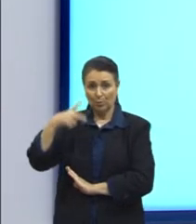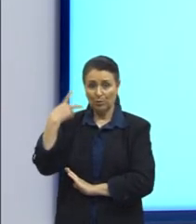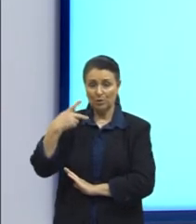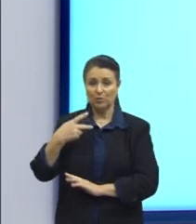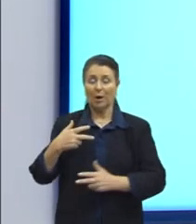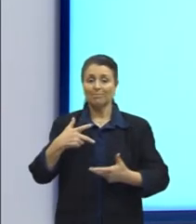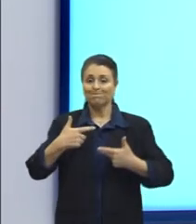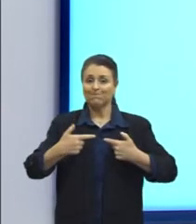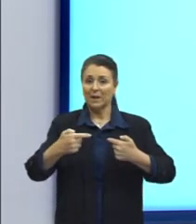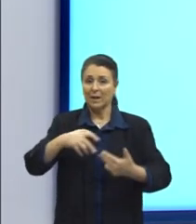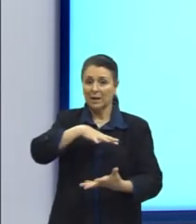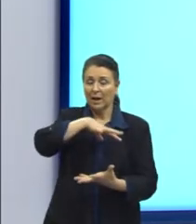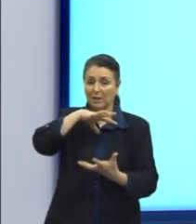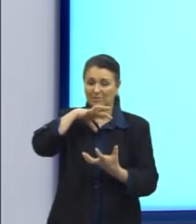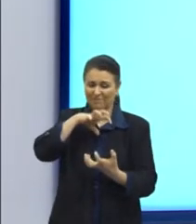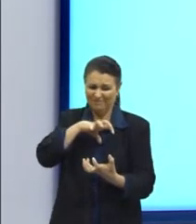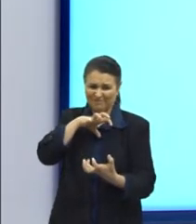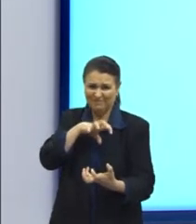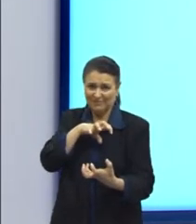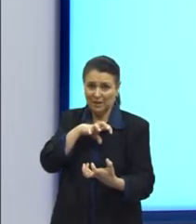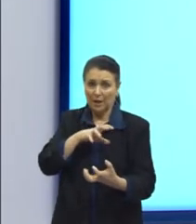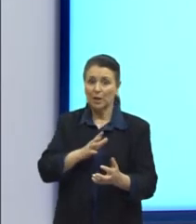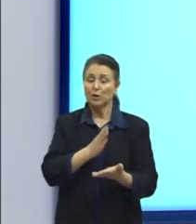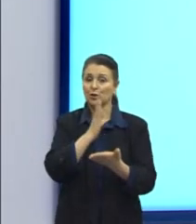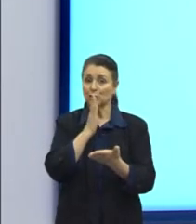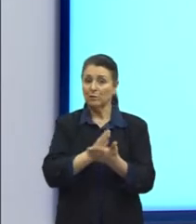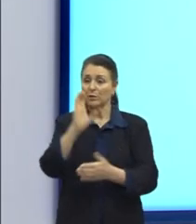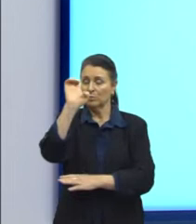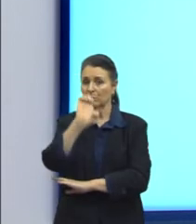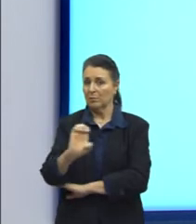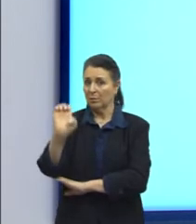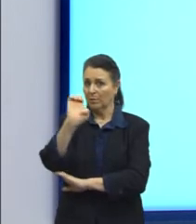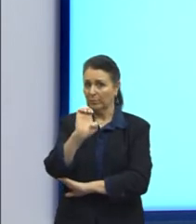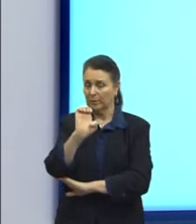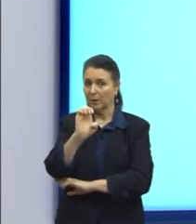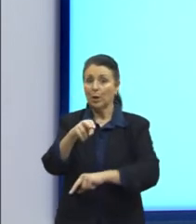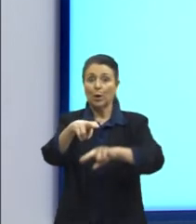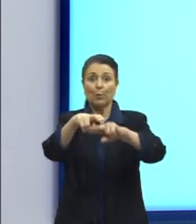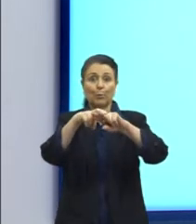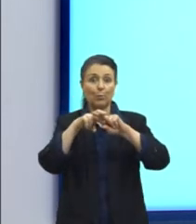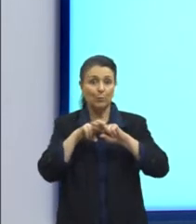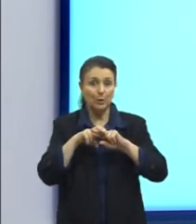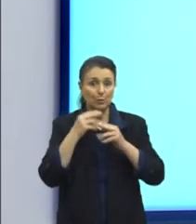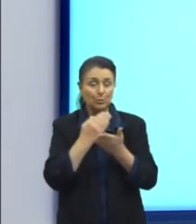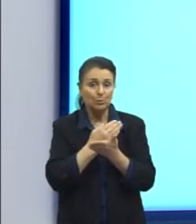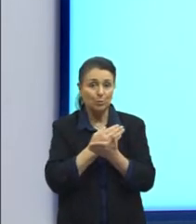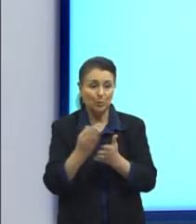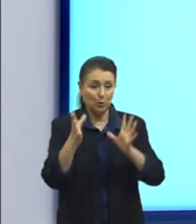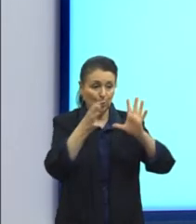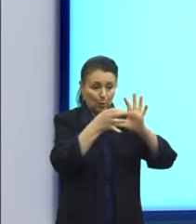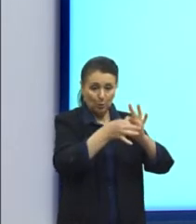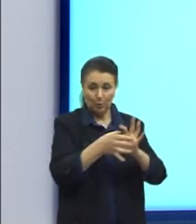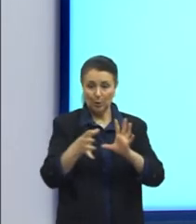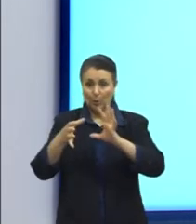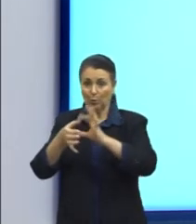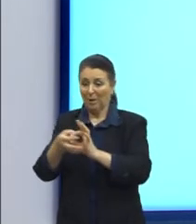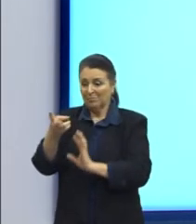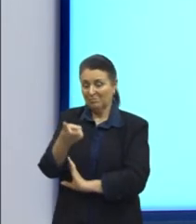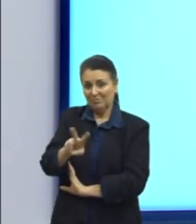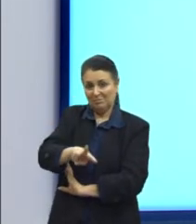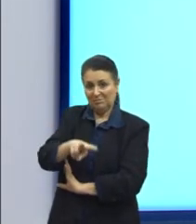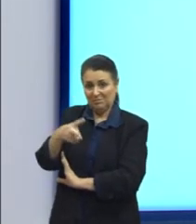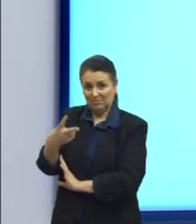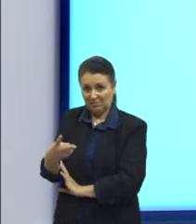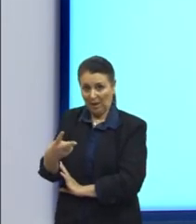dividiu a Europa em dois blocos essa divisão propiciou a formação de alianças antagônicas de